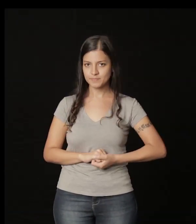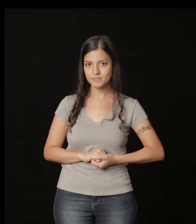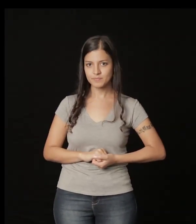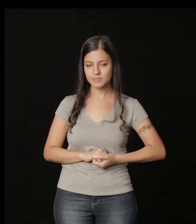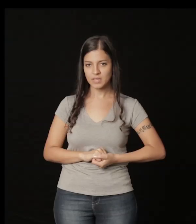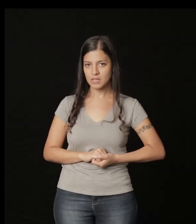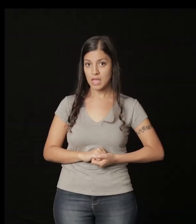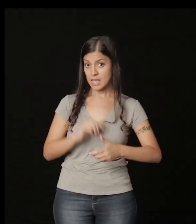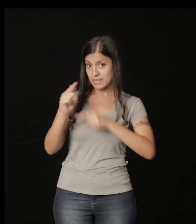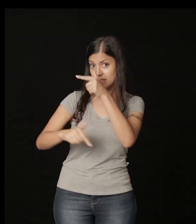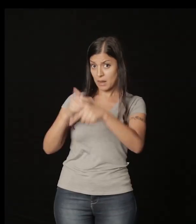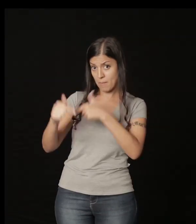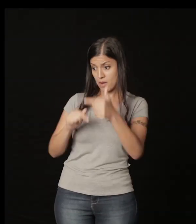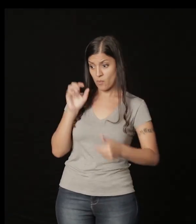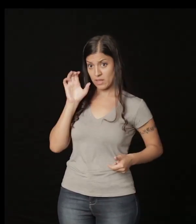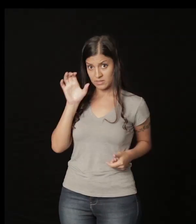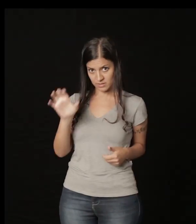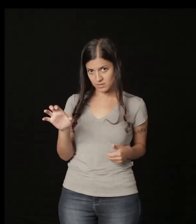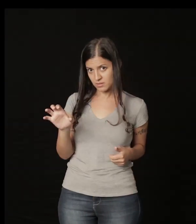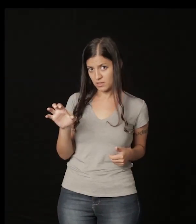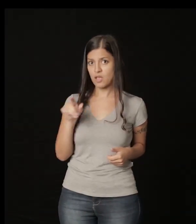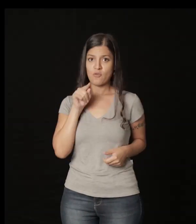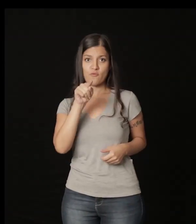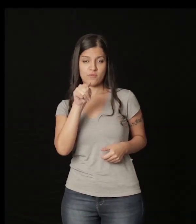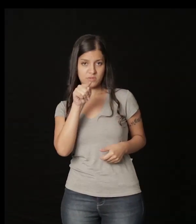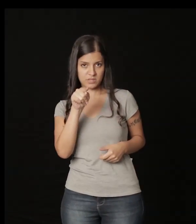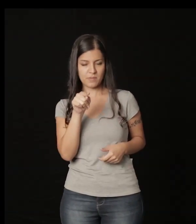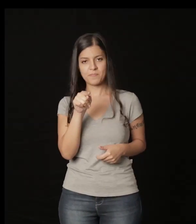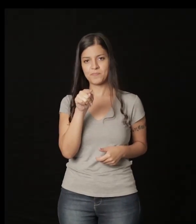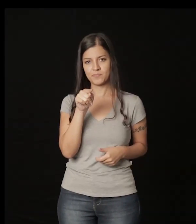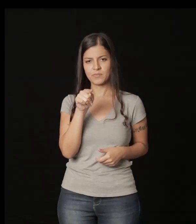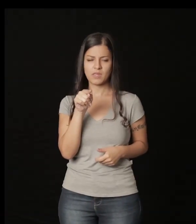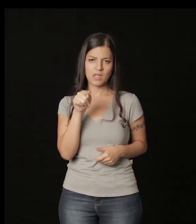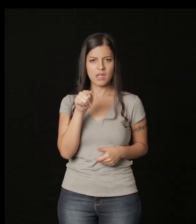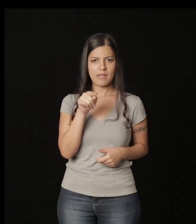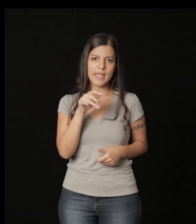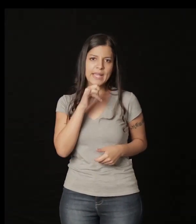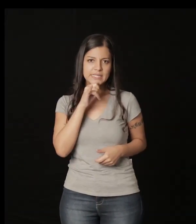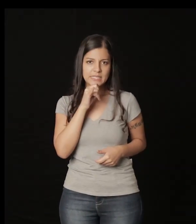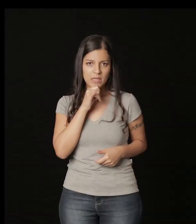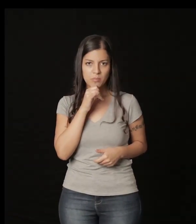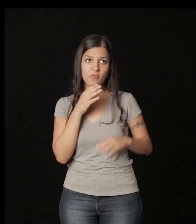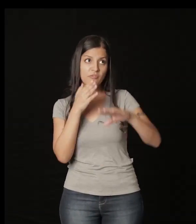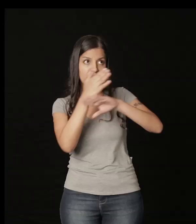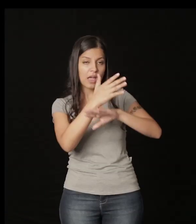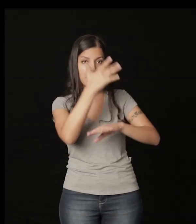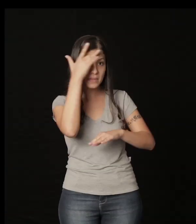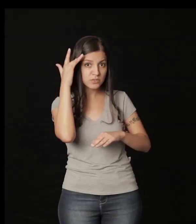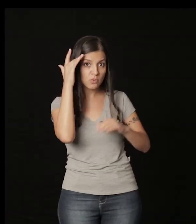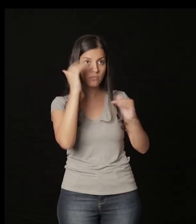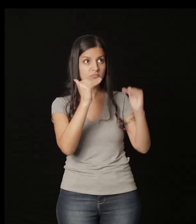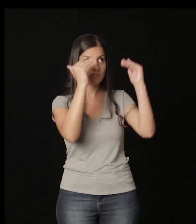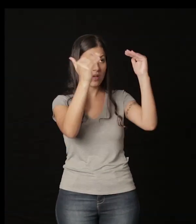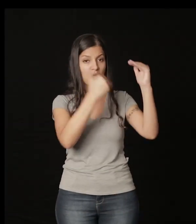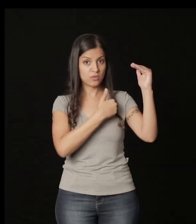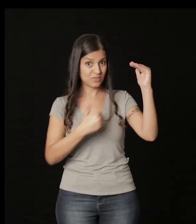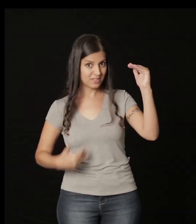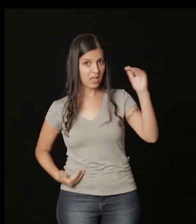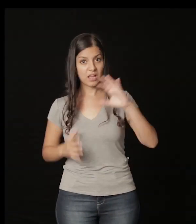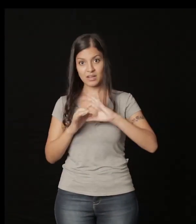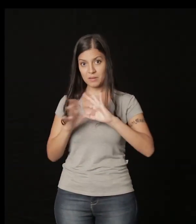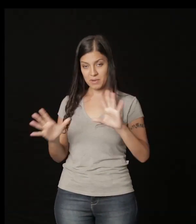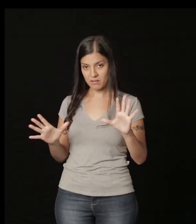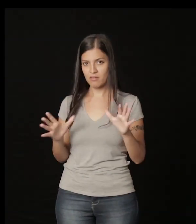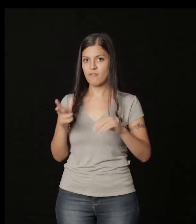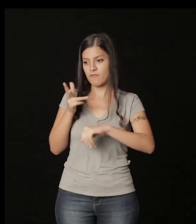Quando você vai fazer um trabalho desse tipo, você certamente se dirige, digamos, no caso, às autoridades que permitiram